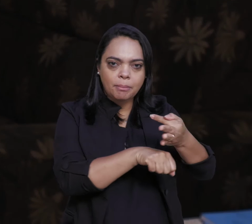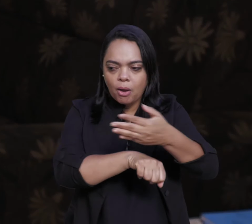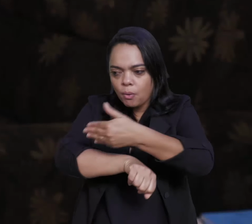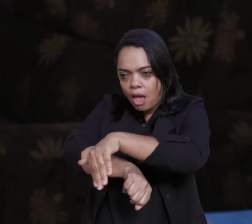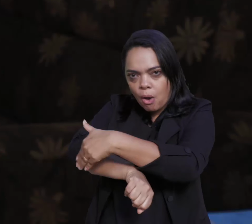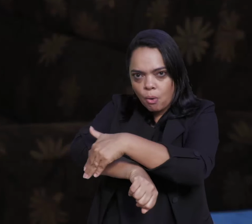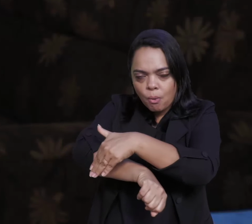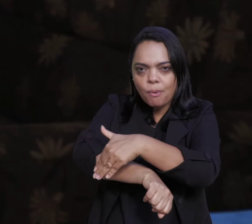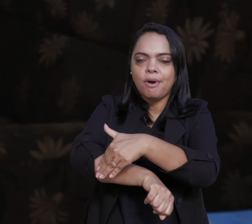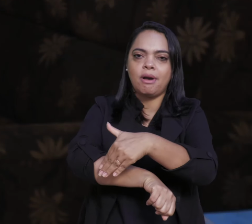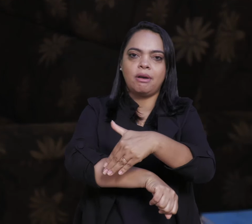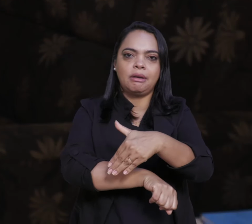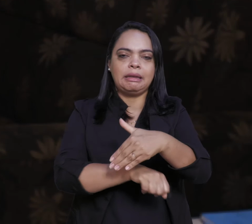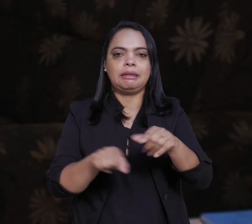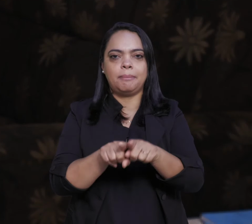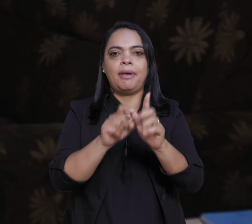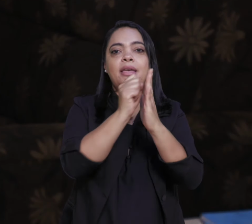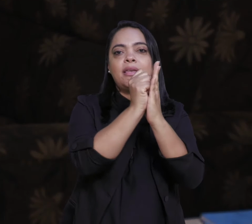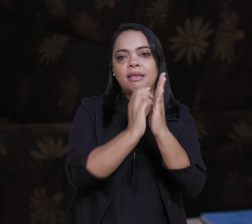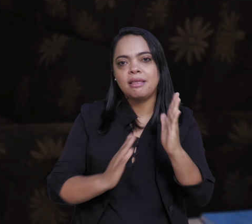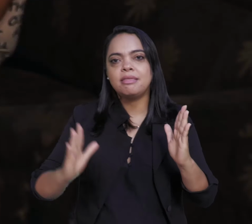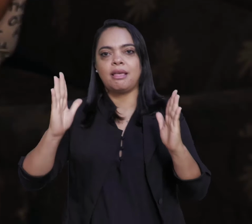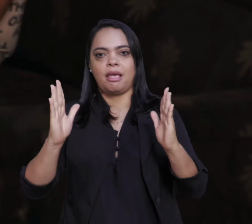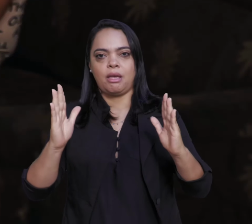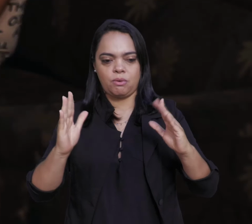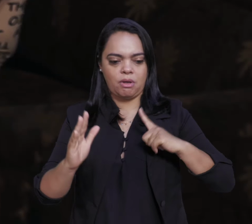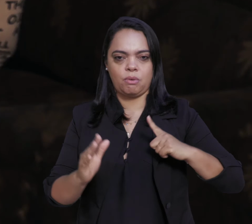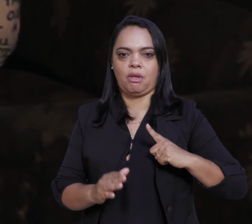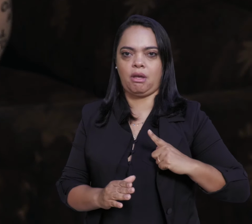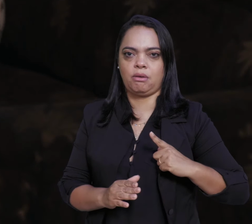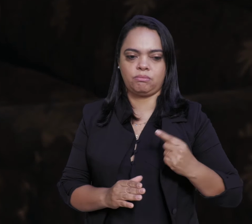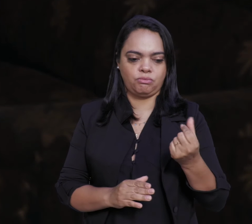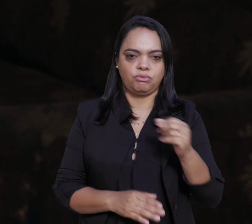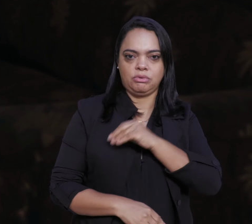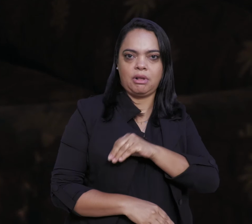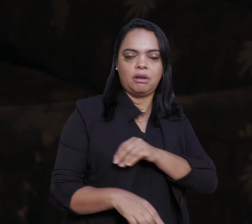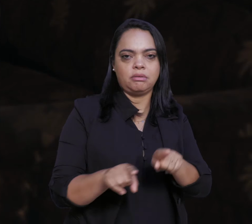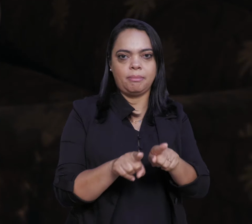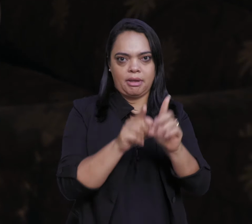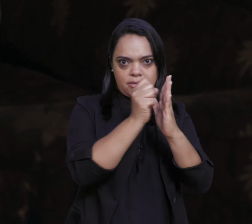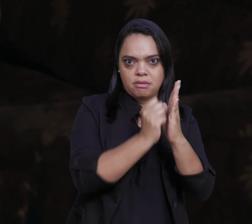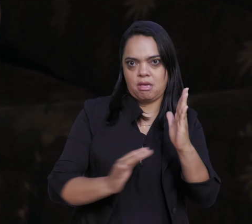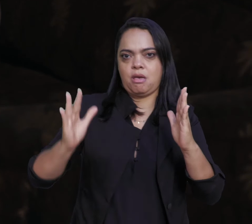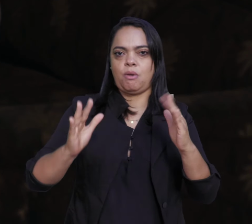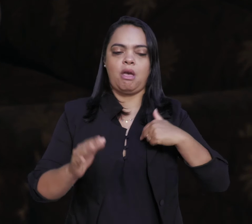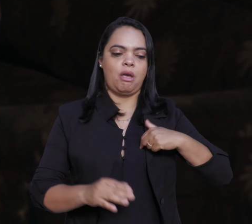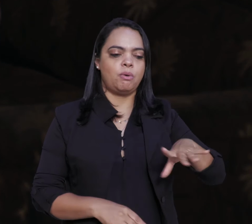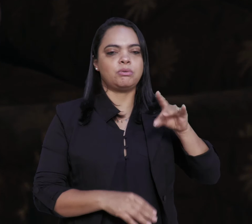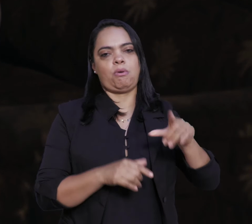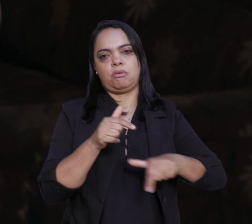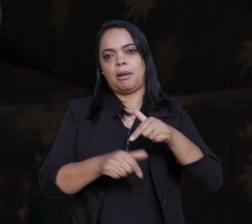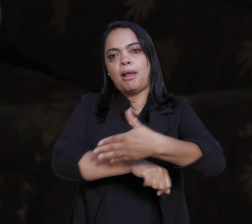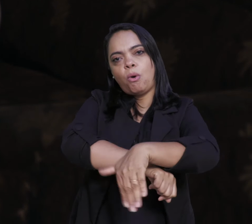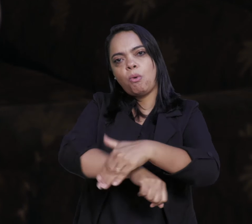formal e a rua e o terreiro, né? Que é uma fonte de renda, eu fico com a rua e o